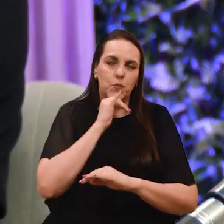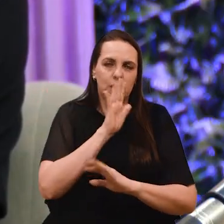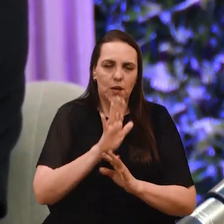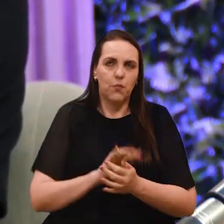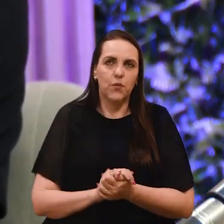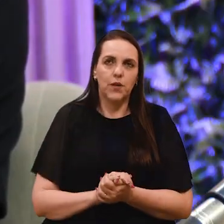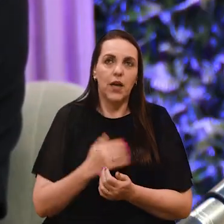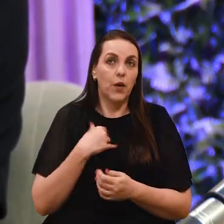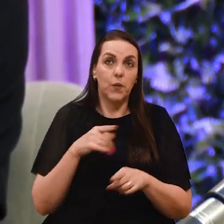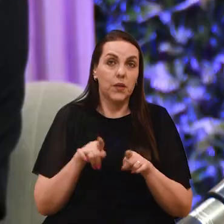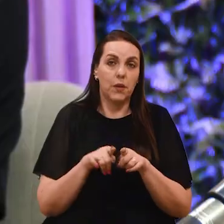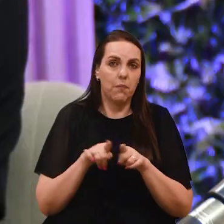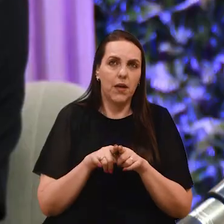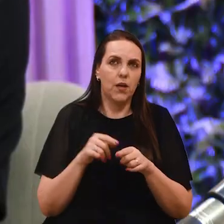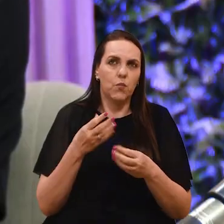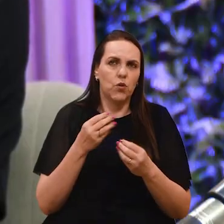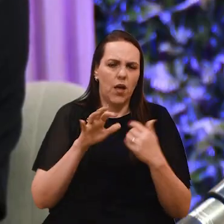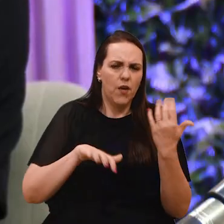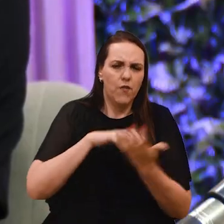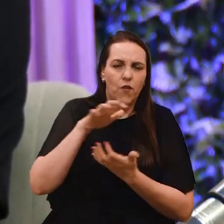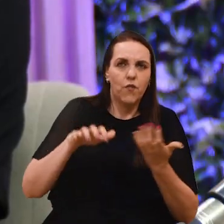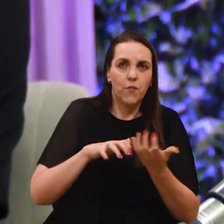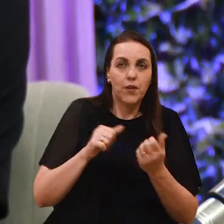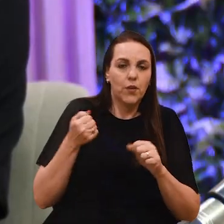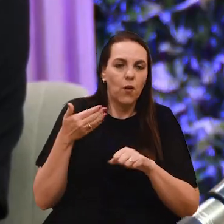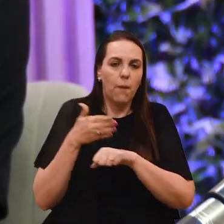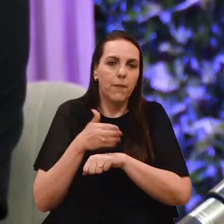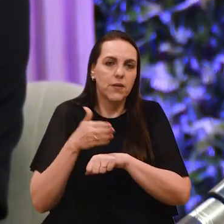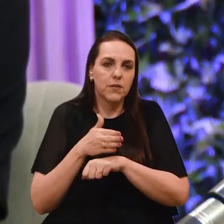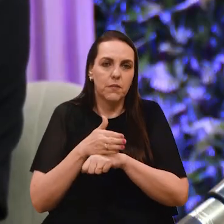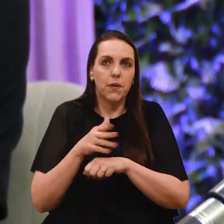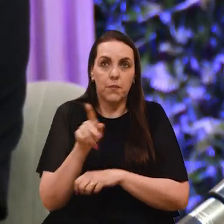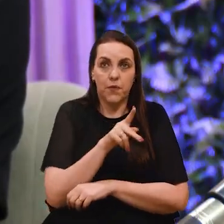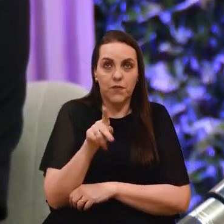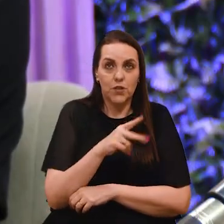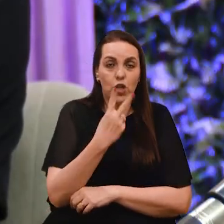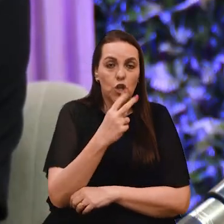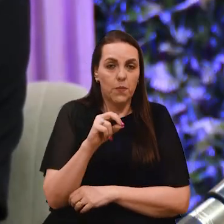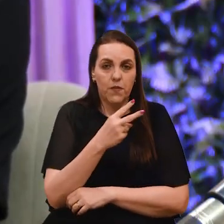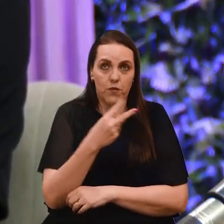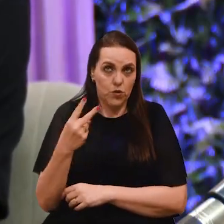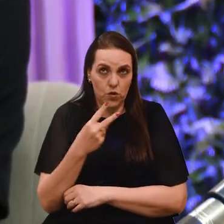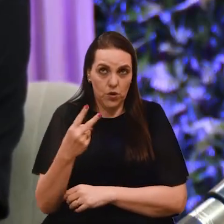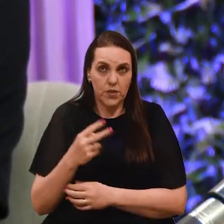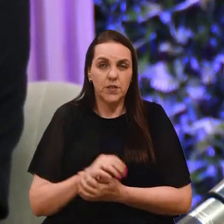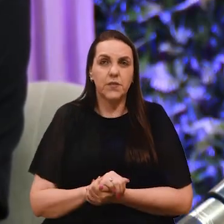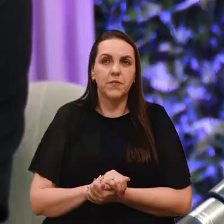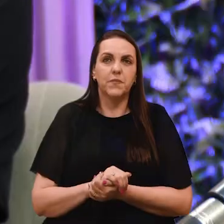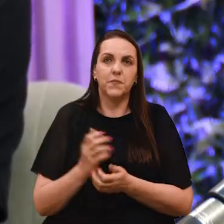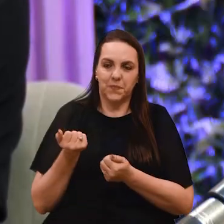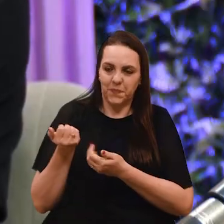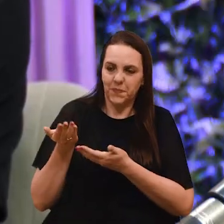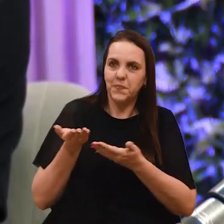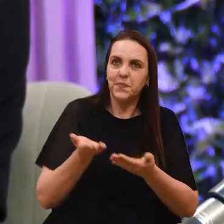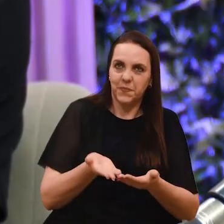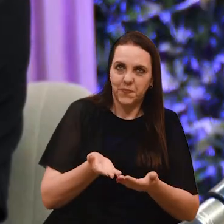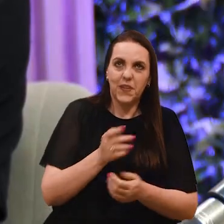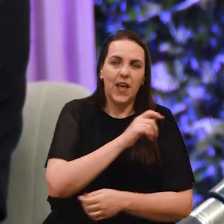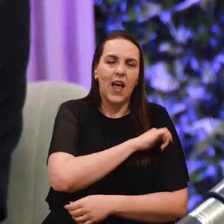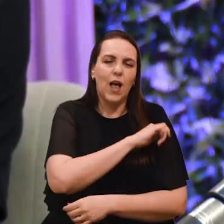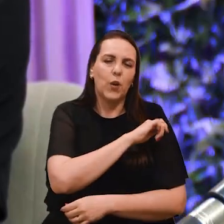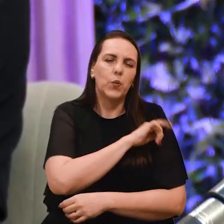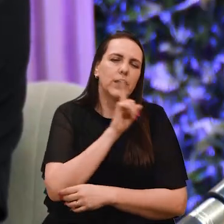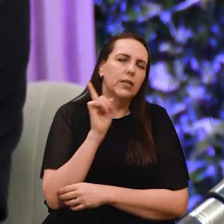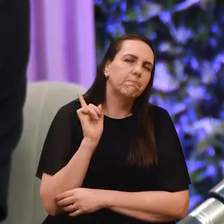também não fui muito envolvida. Eu participei como professora em 2022. Ai, que legal. Eu trouxe uma aluna lá